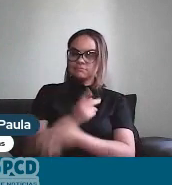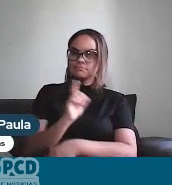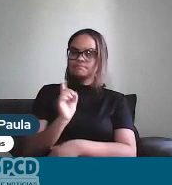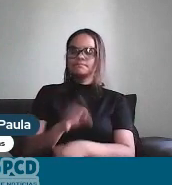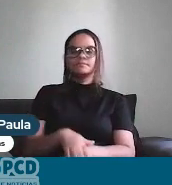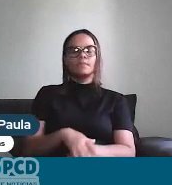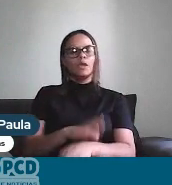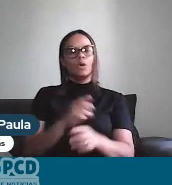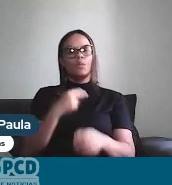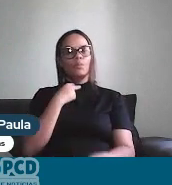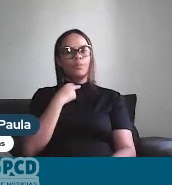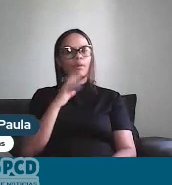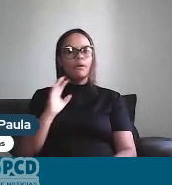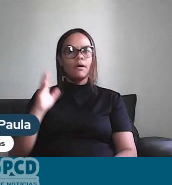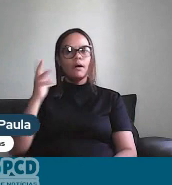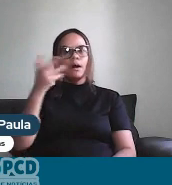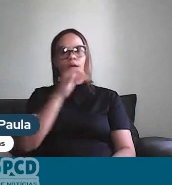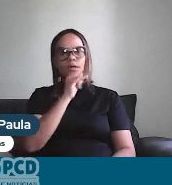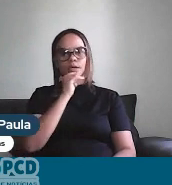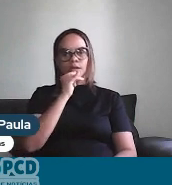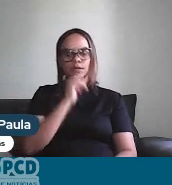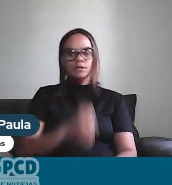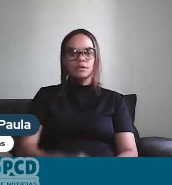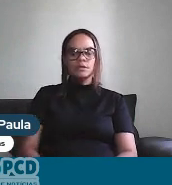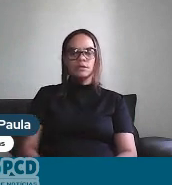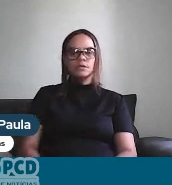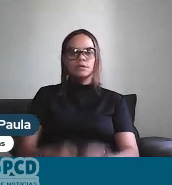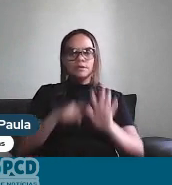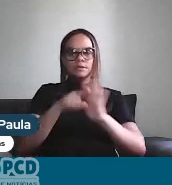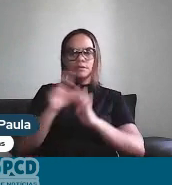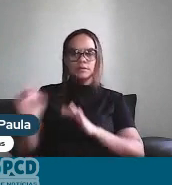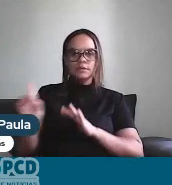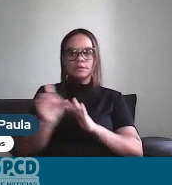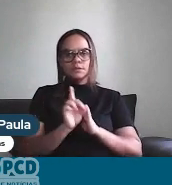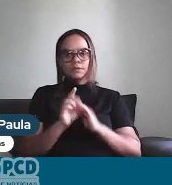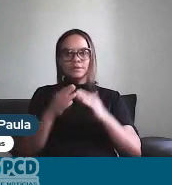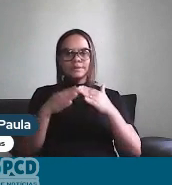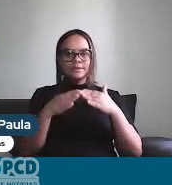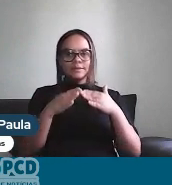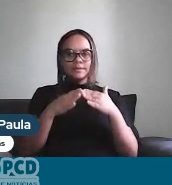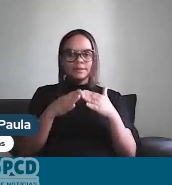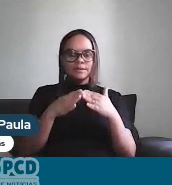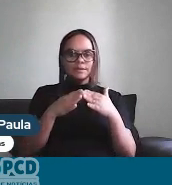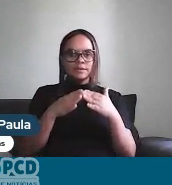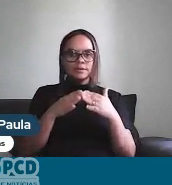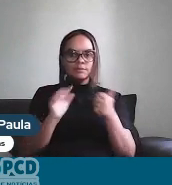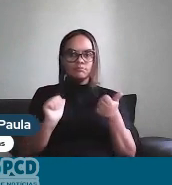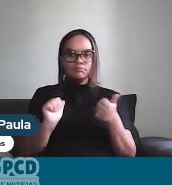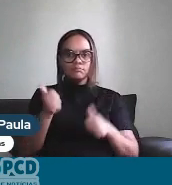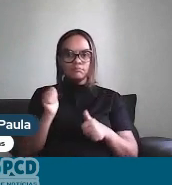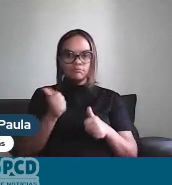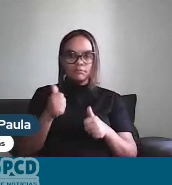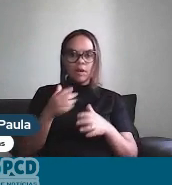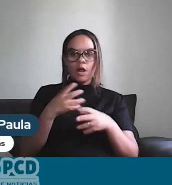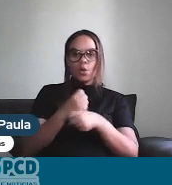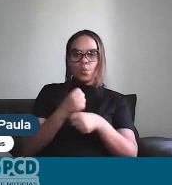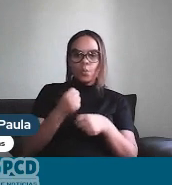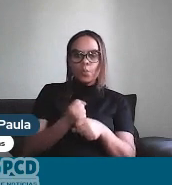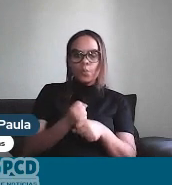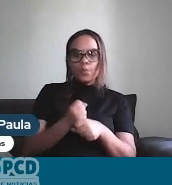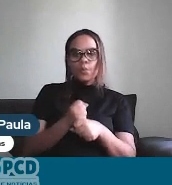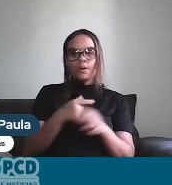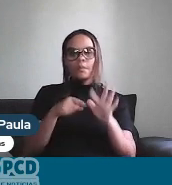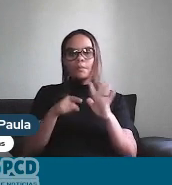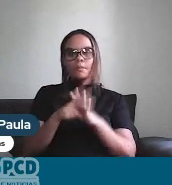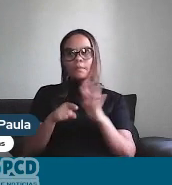não pode é acontecer, por exemplo, o recenseador chegar em uma casa para fazer tanto o censo ou a